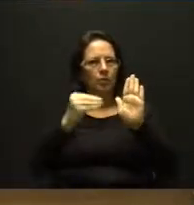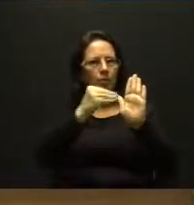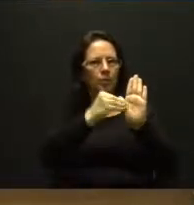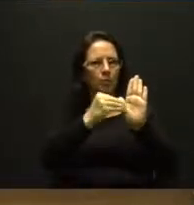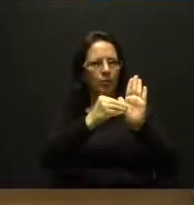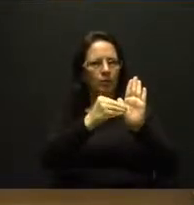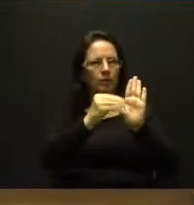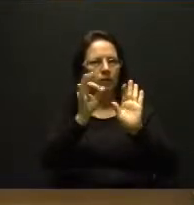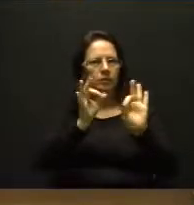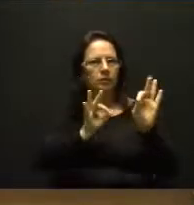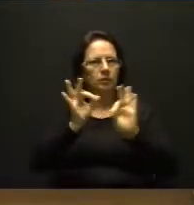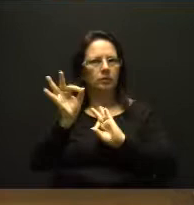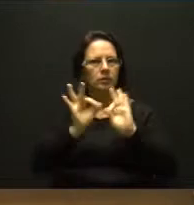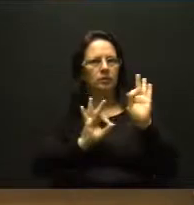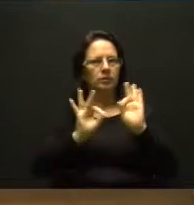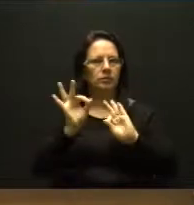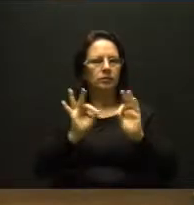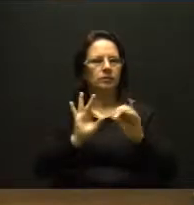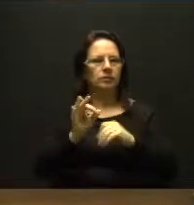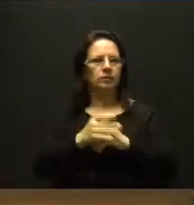está regularizando a